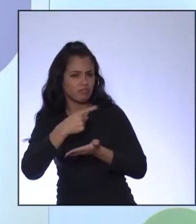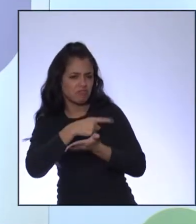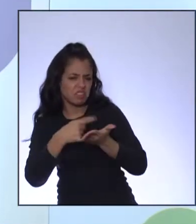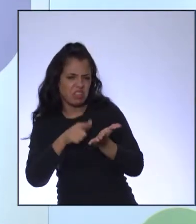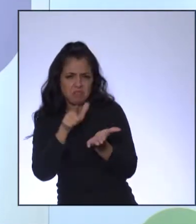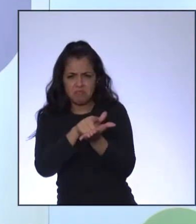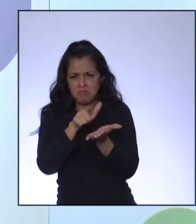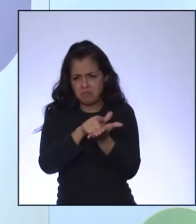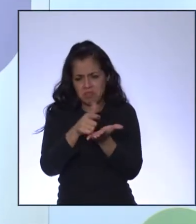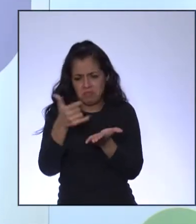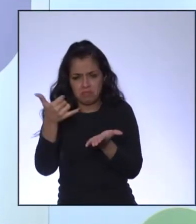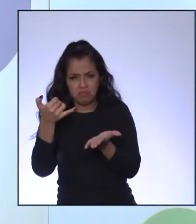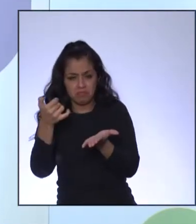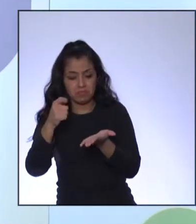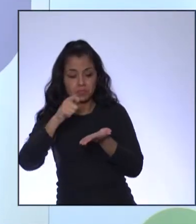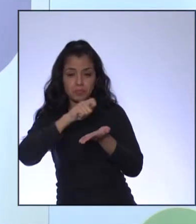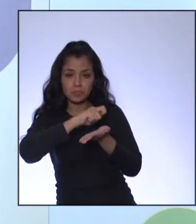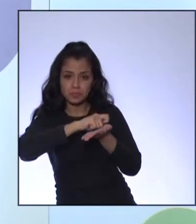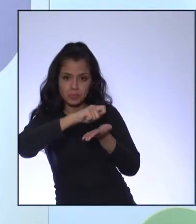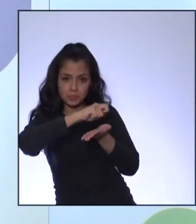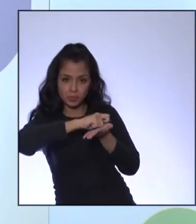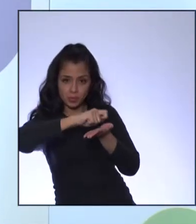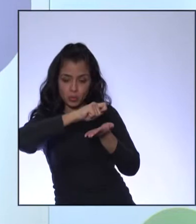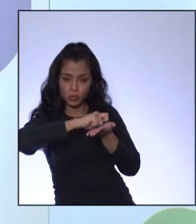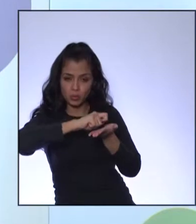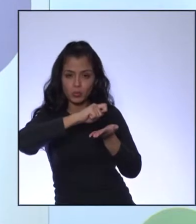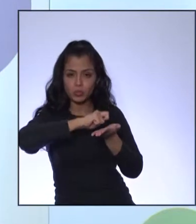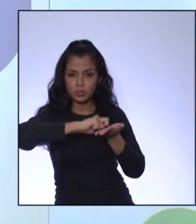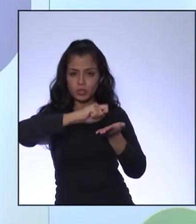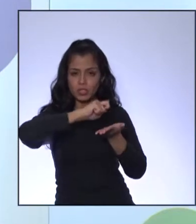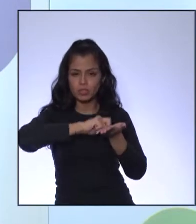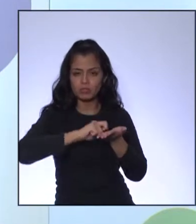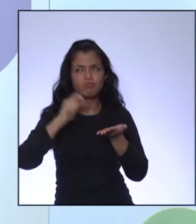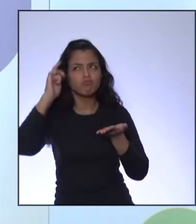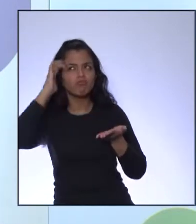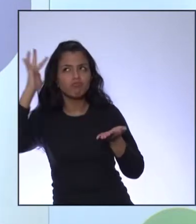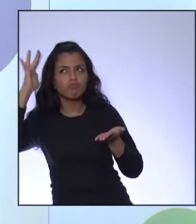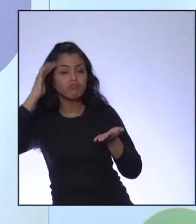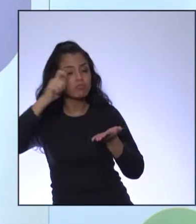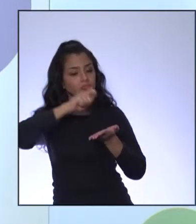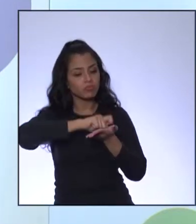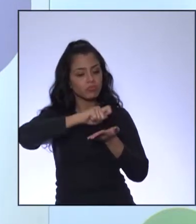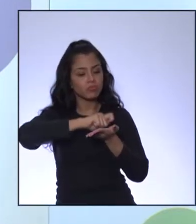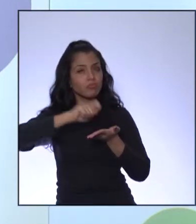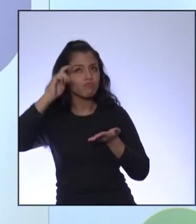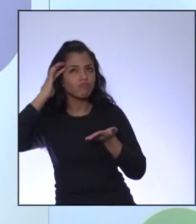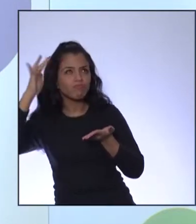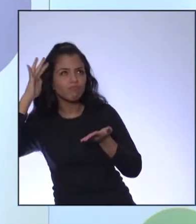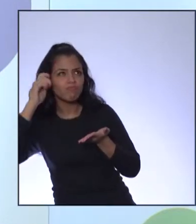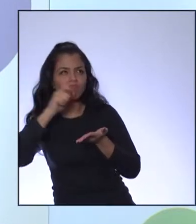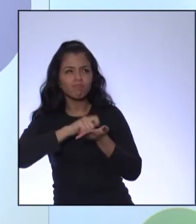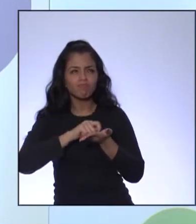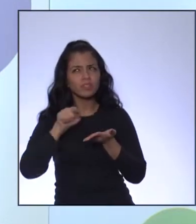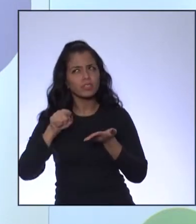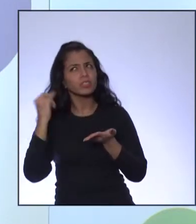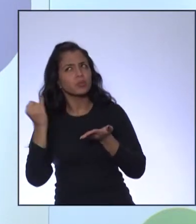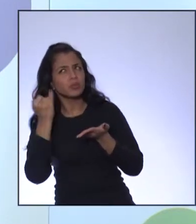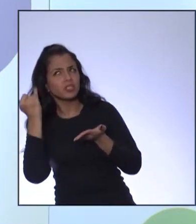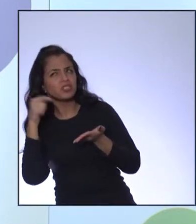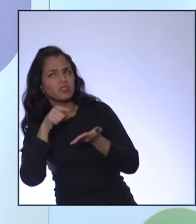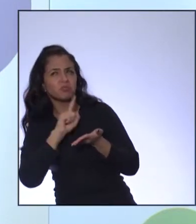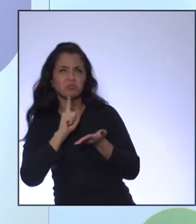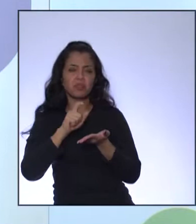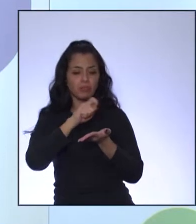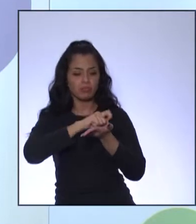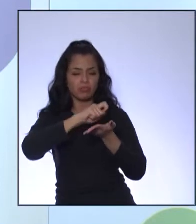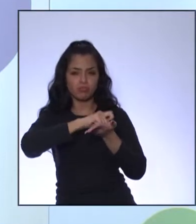lápis, caneta, para a gente ir anotando as reflexões, anotando o que vocês acham importante, e